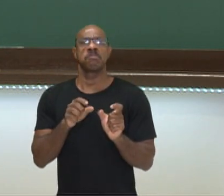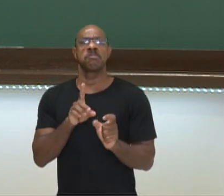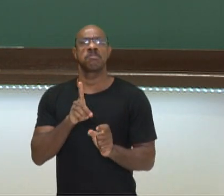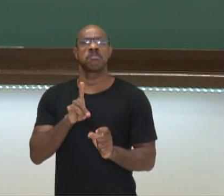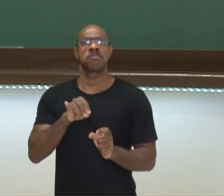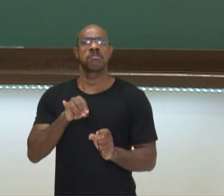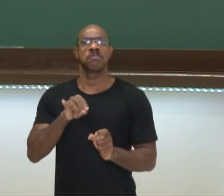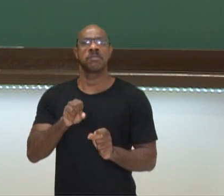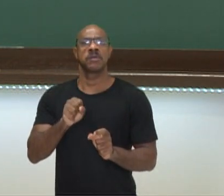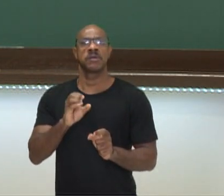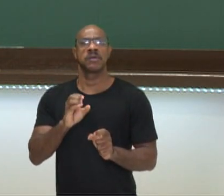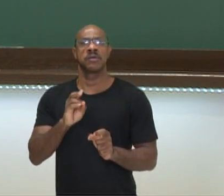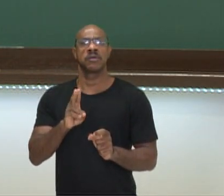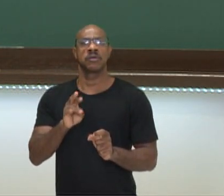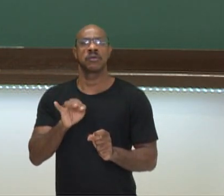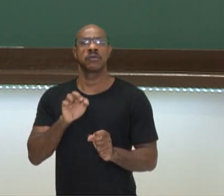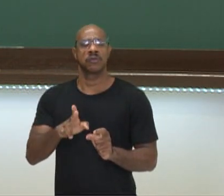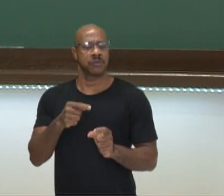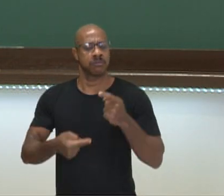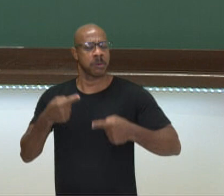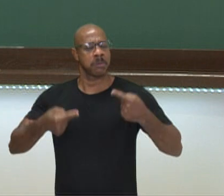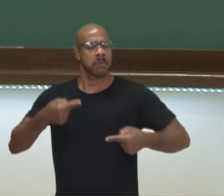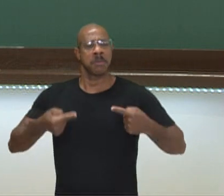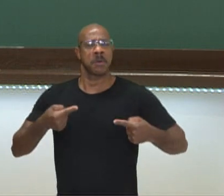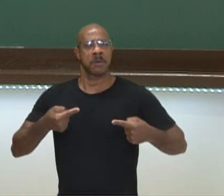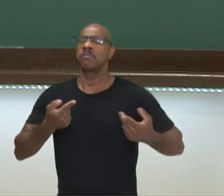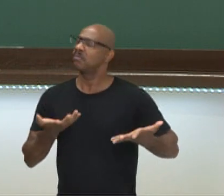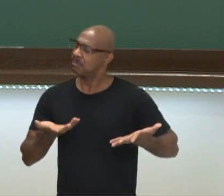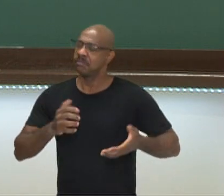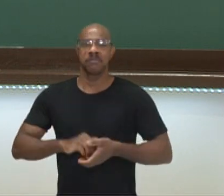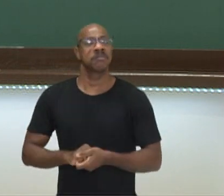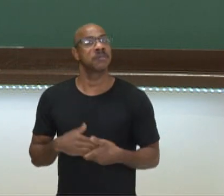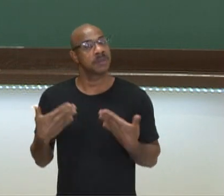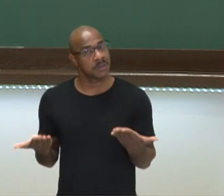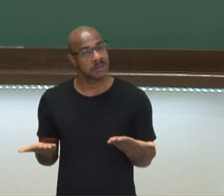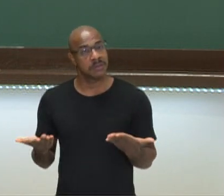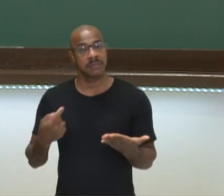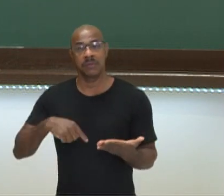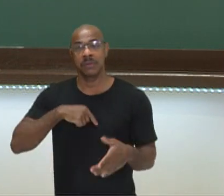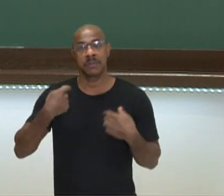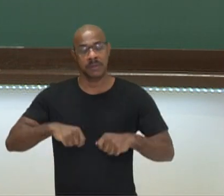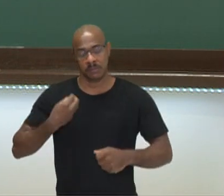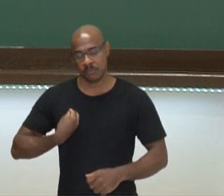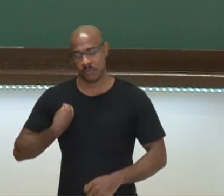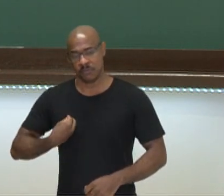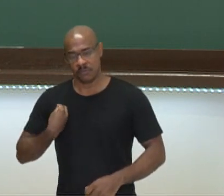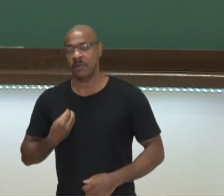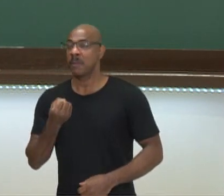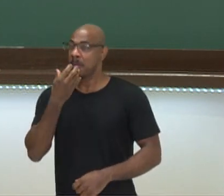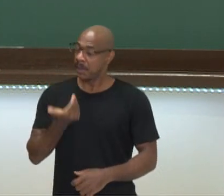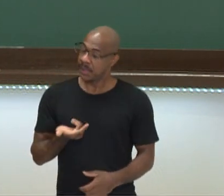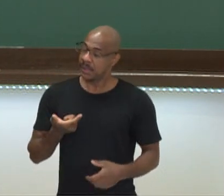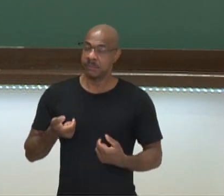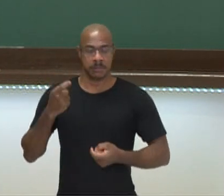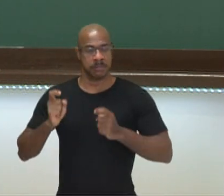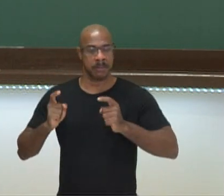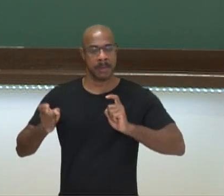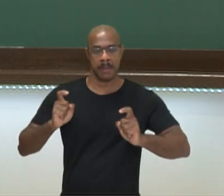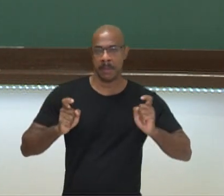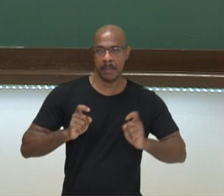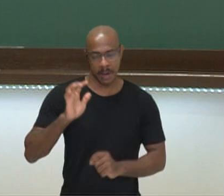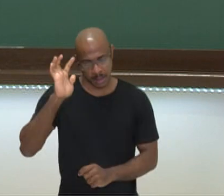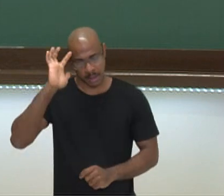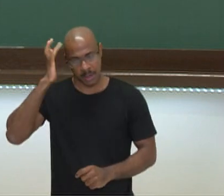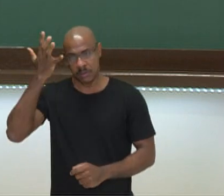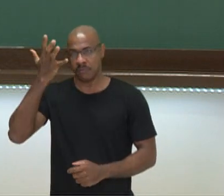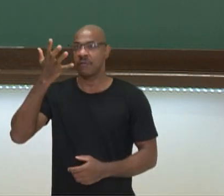que normalmente é necessária para que possamos conviver bem ou então termos bons resultados no